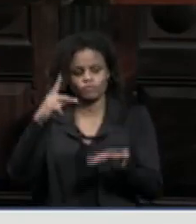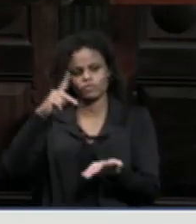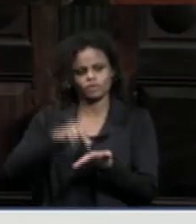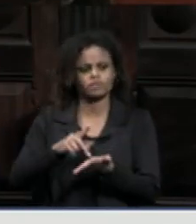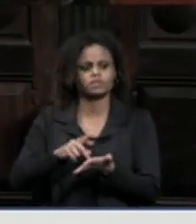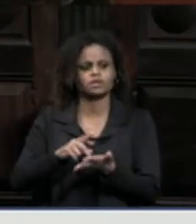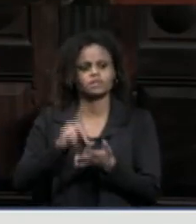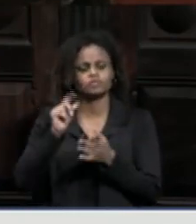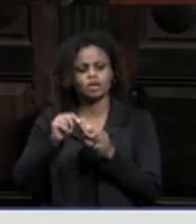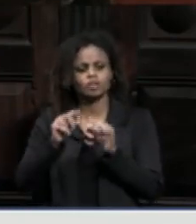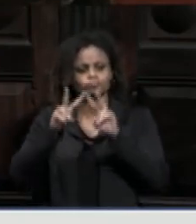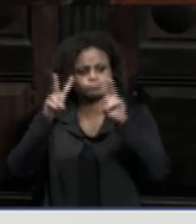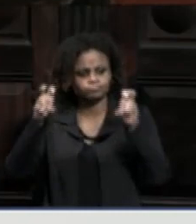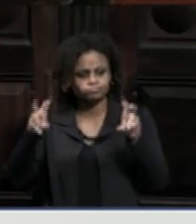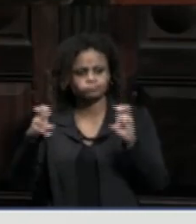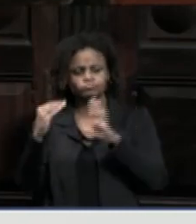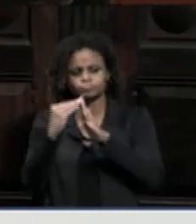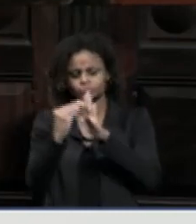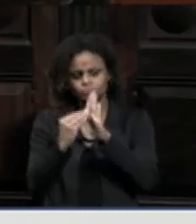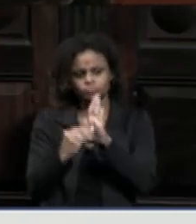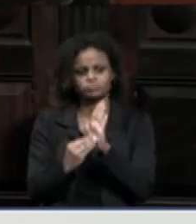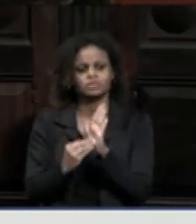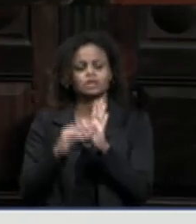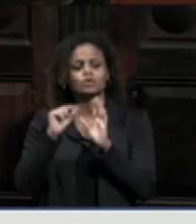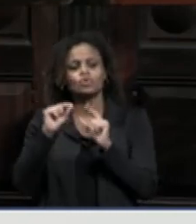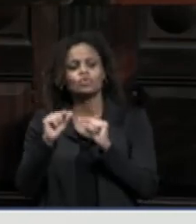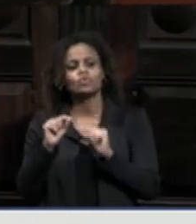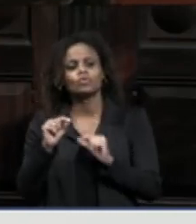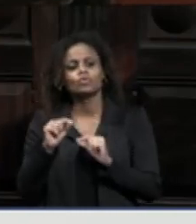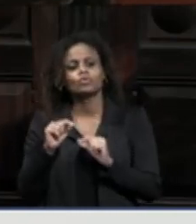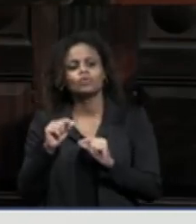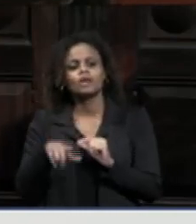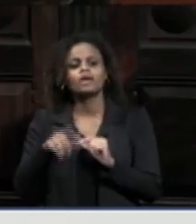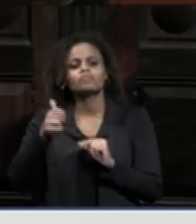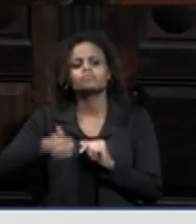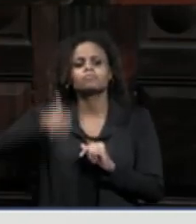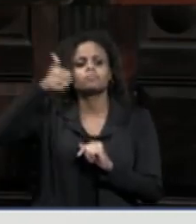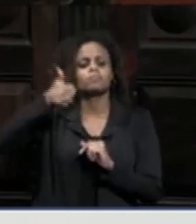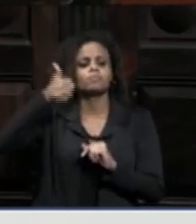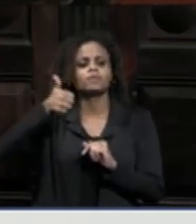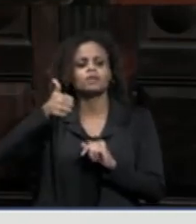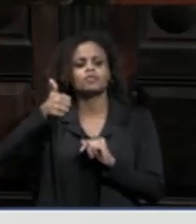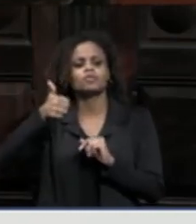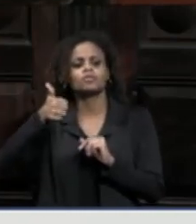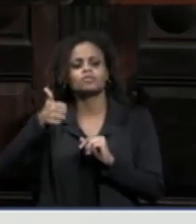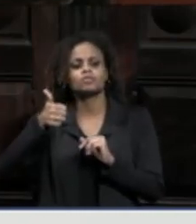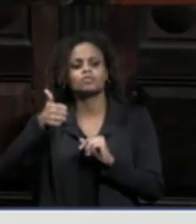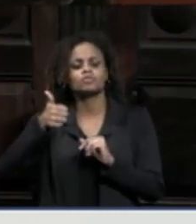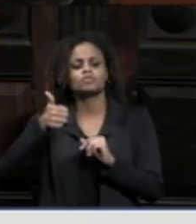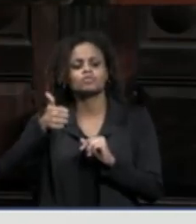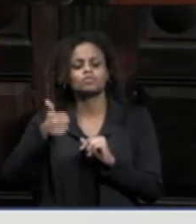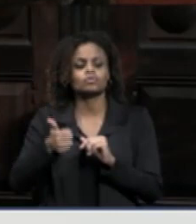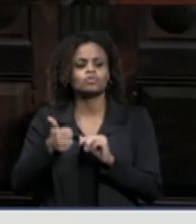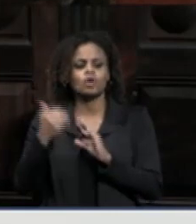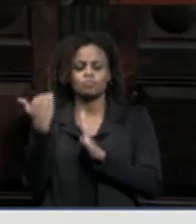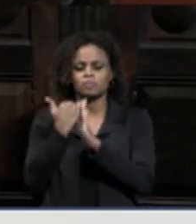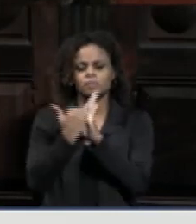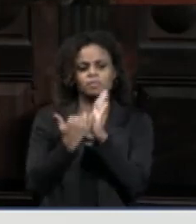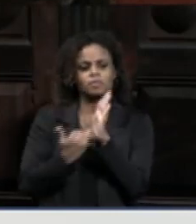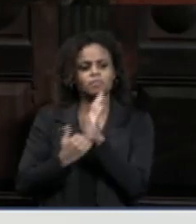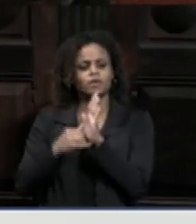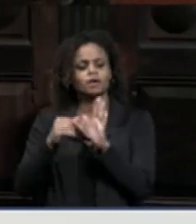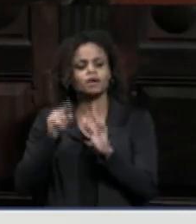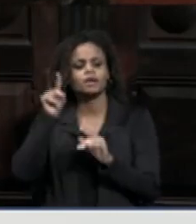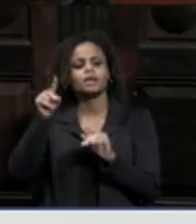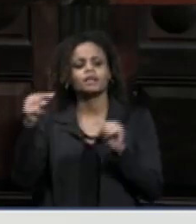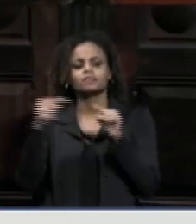no conteúdo, no mérito, qual é a melhor proposta de organização democrática da FATEC para que